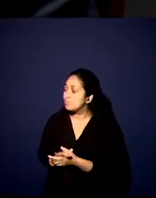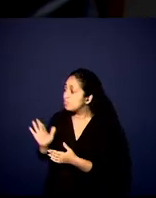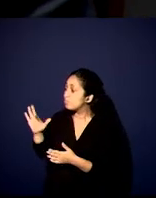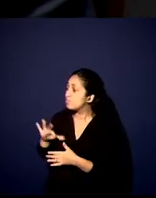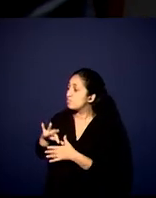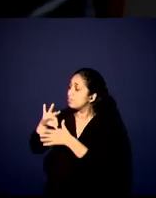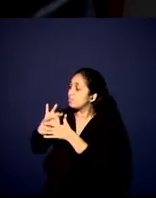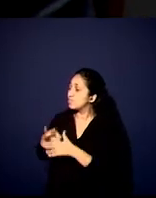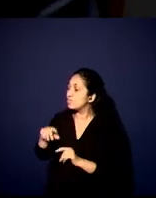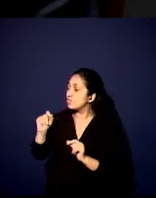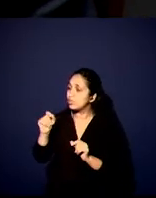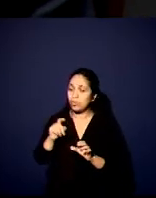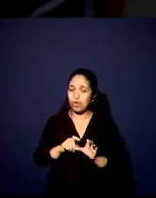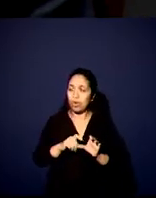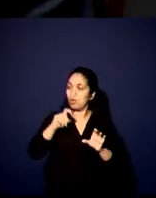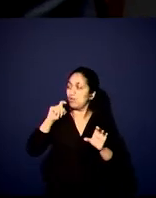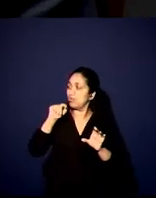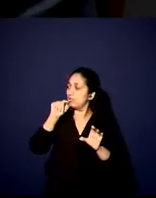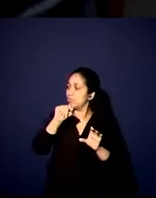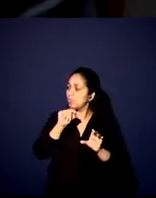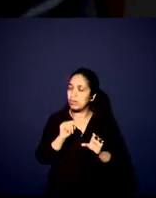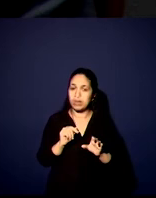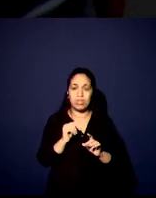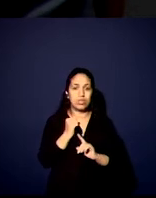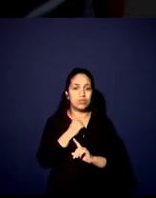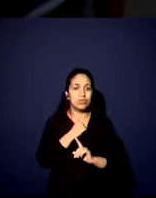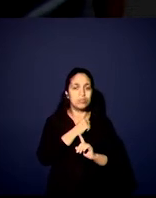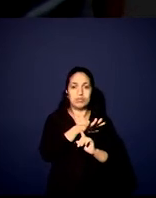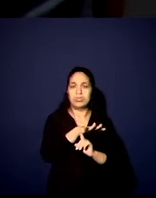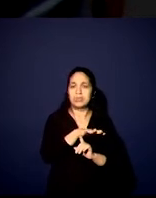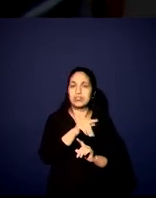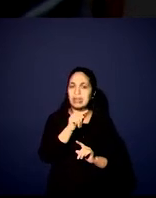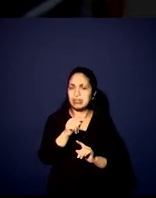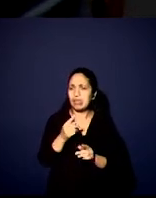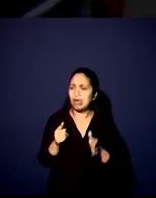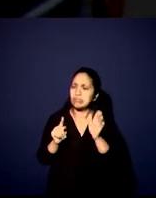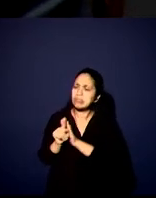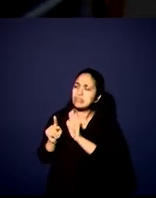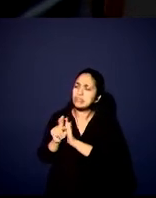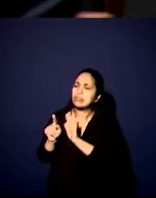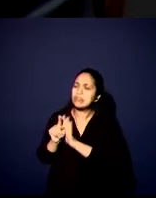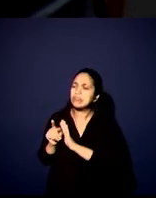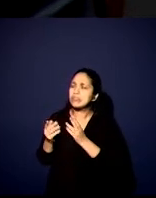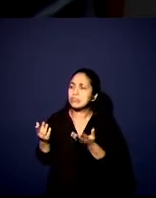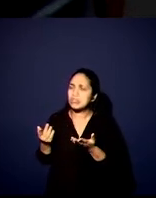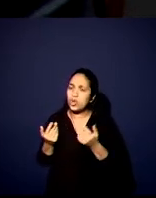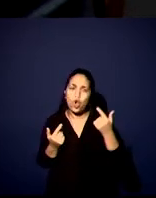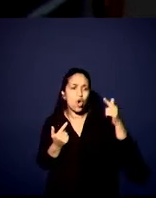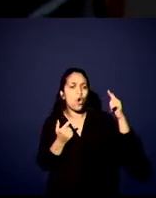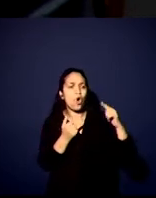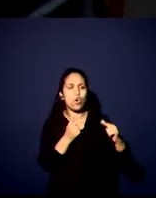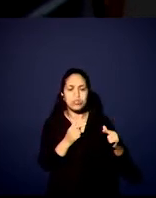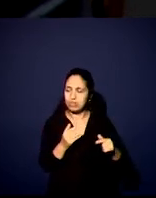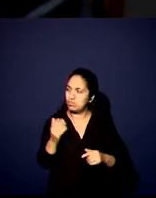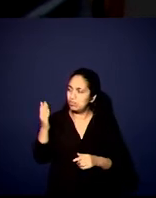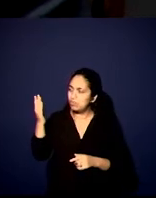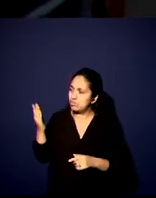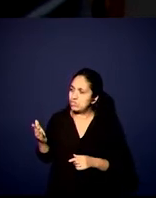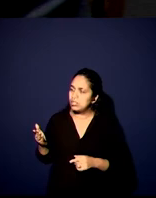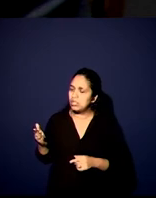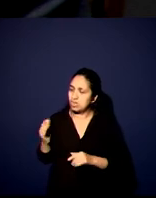a questão da autonomia do Banco Central tem sido muito questionada pela sua declaração e outras declarações do senhor